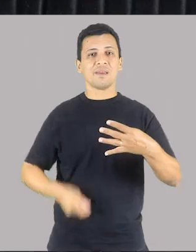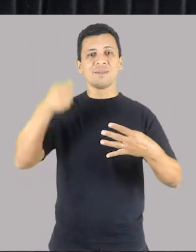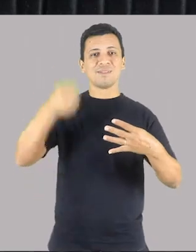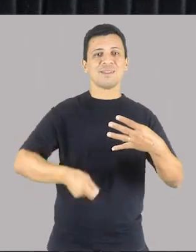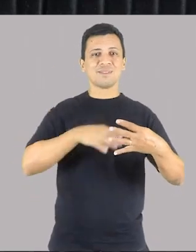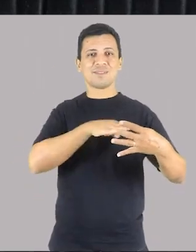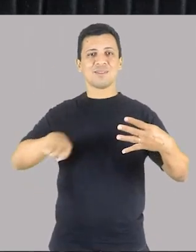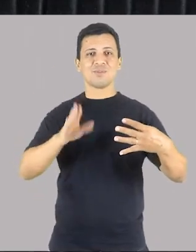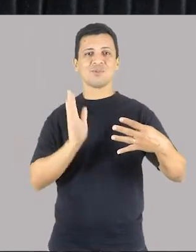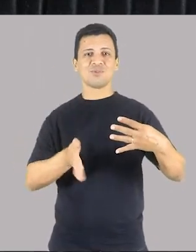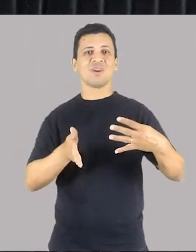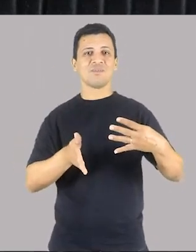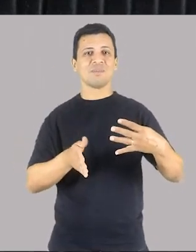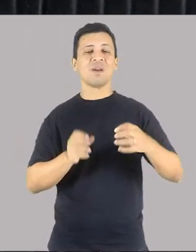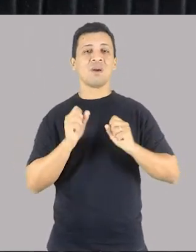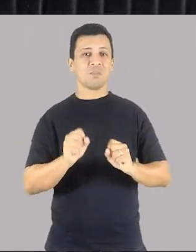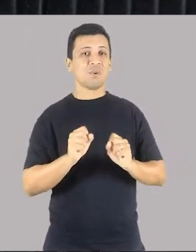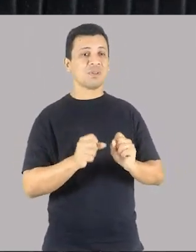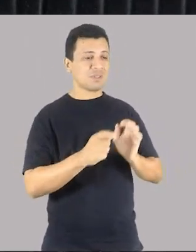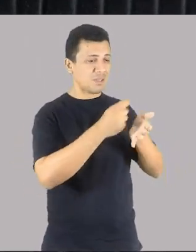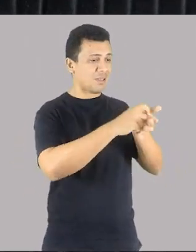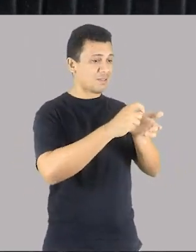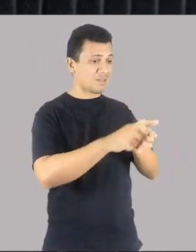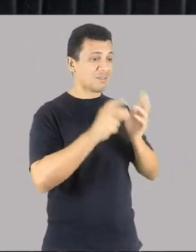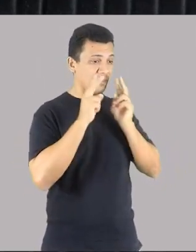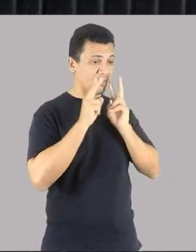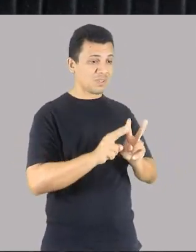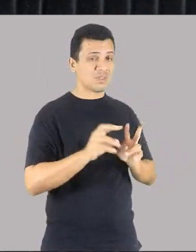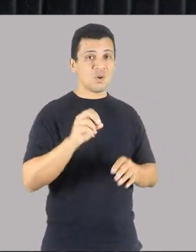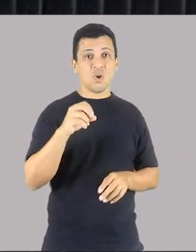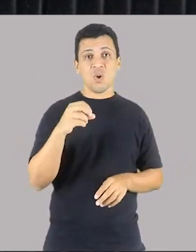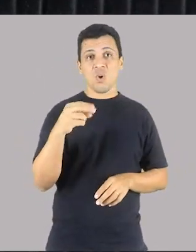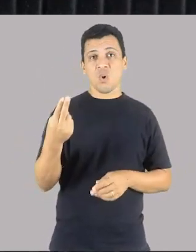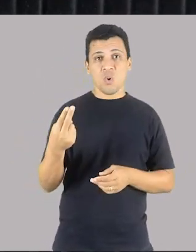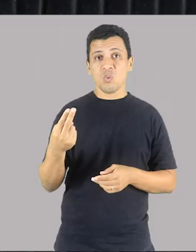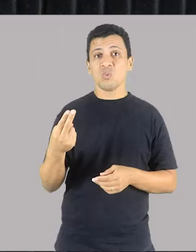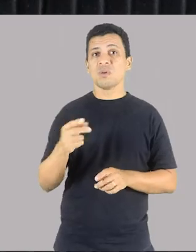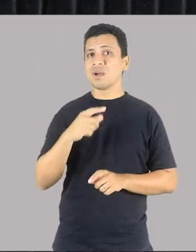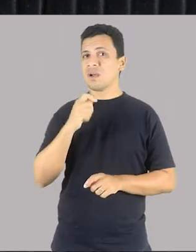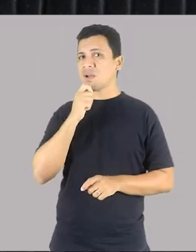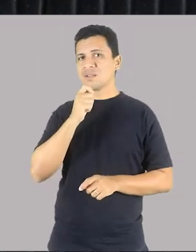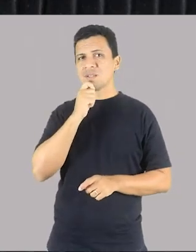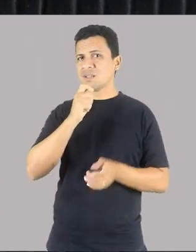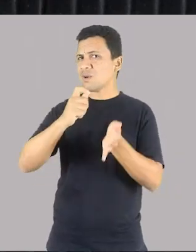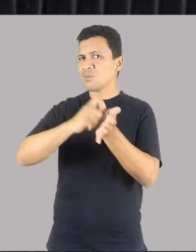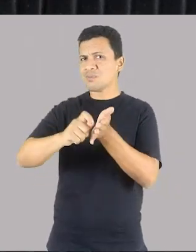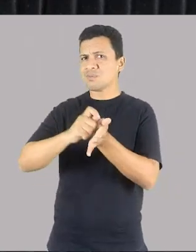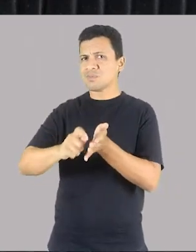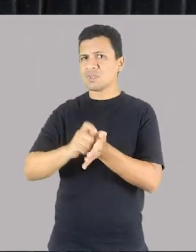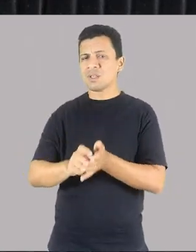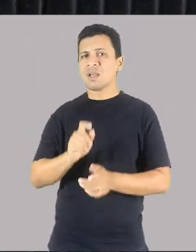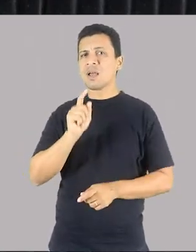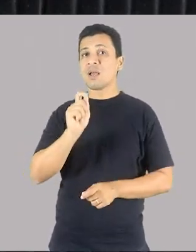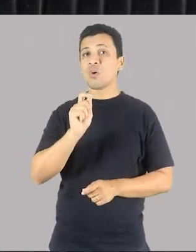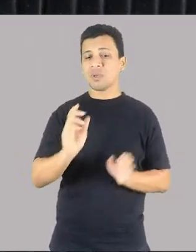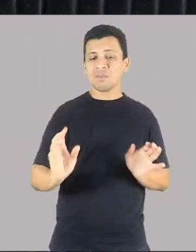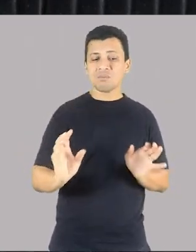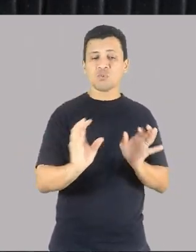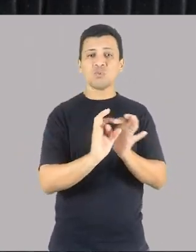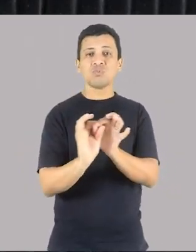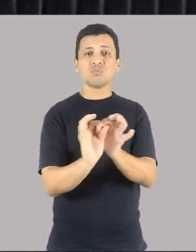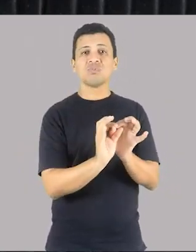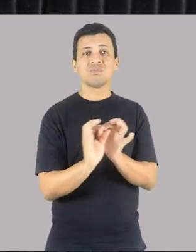ser expressos ou implícitos, escritos ou não escritos, mas mesmo assim, eles são vinculativos. Tanto os